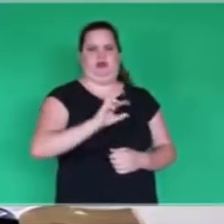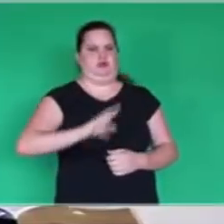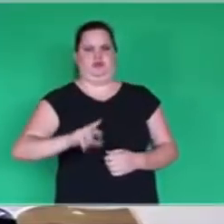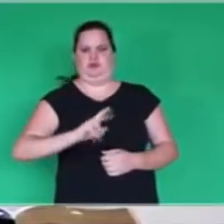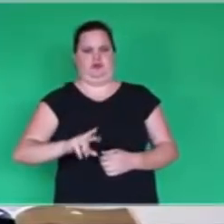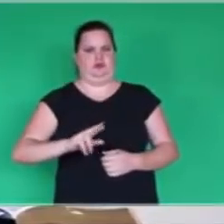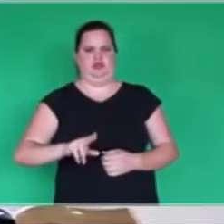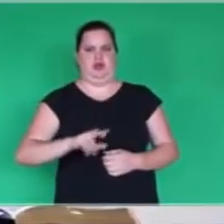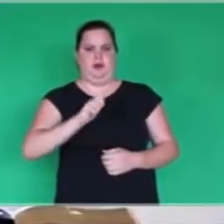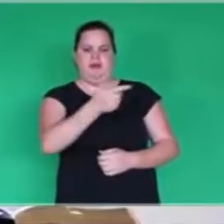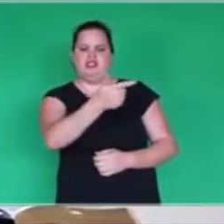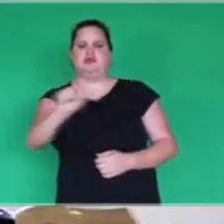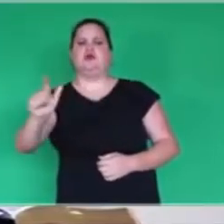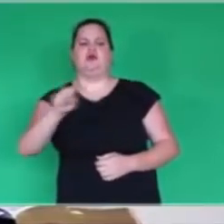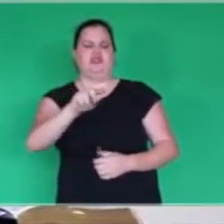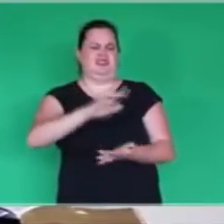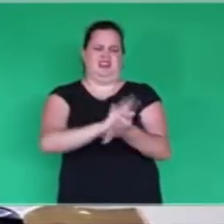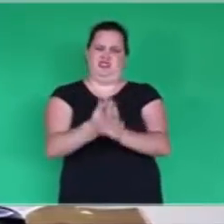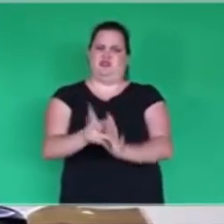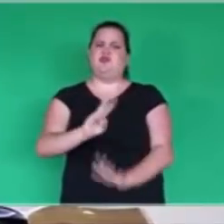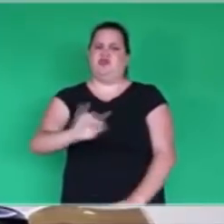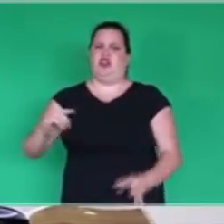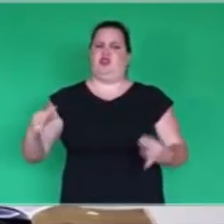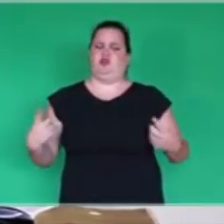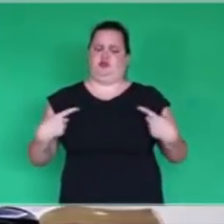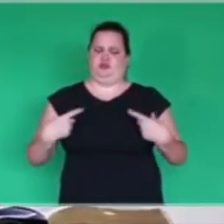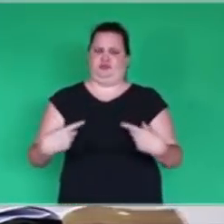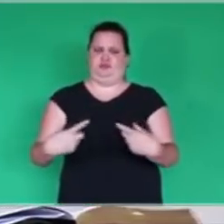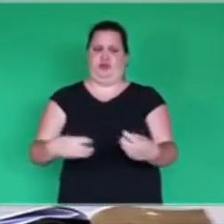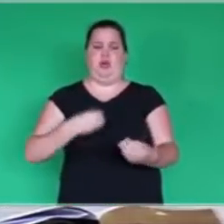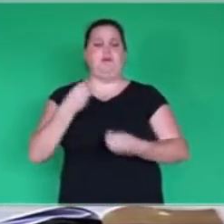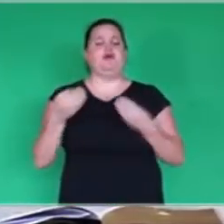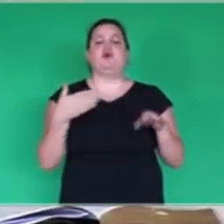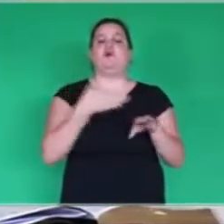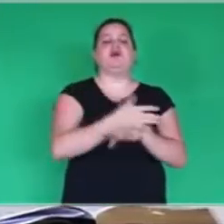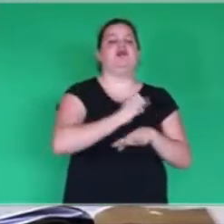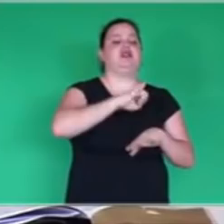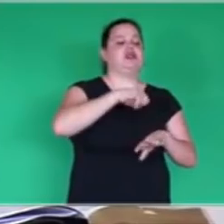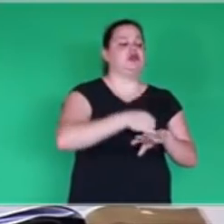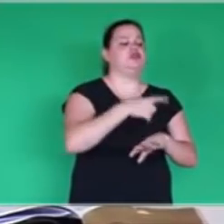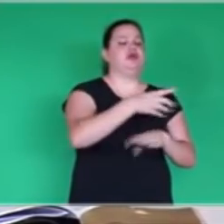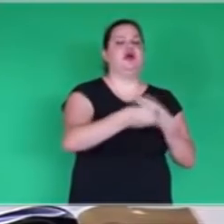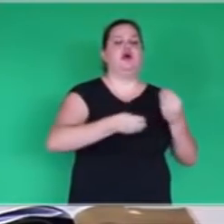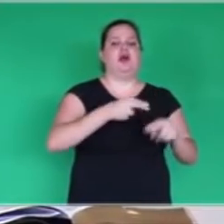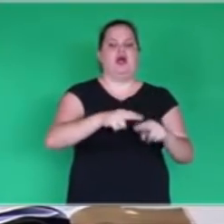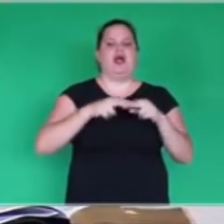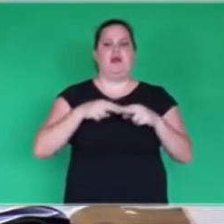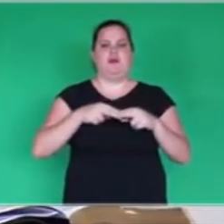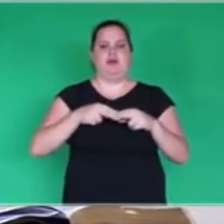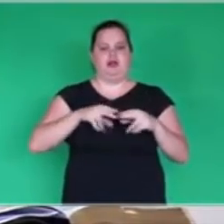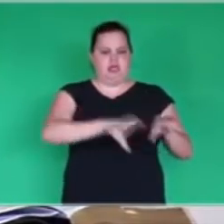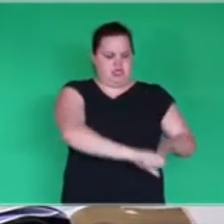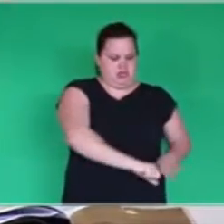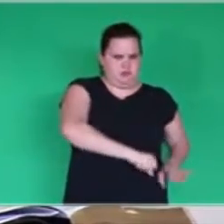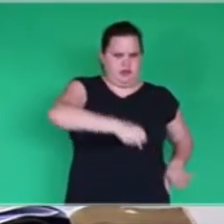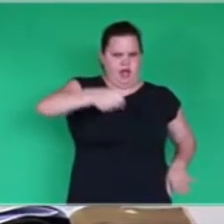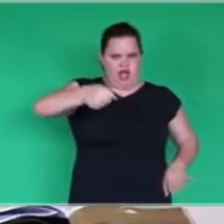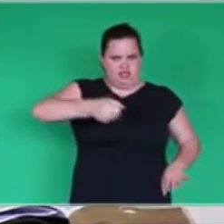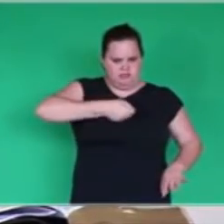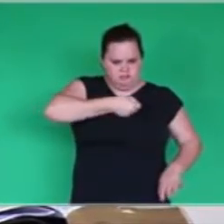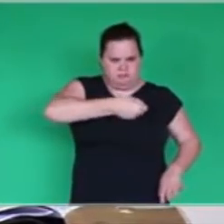é terra arrasada. Mas como eles vão entrar em Jerusalém? De que forma? É na mão. É com armas de curto,